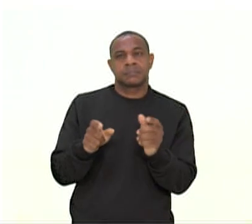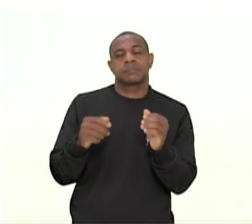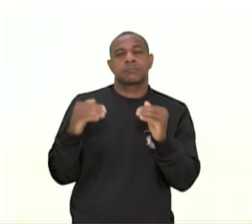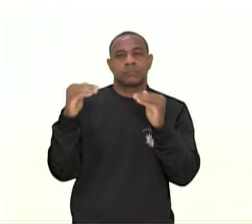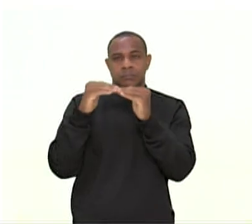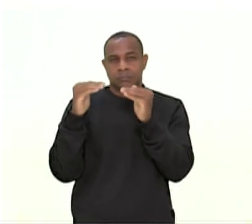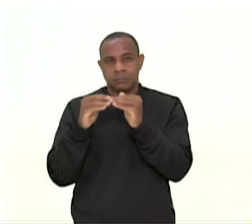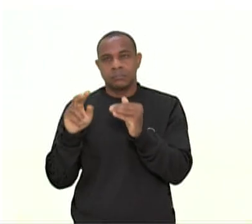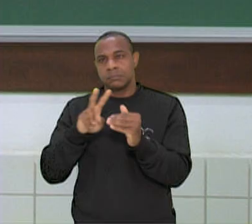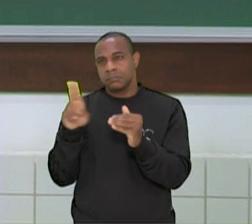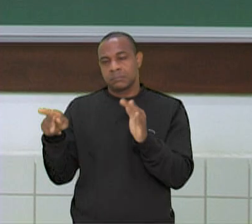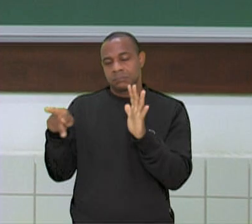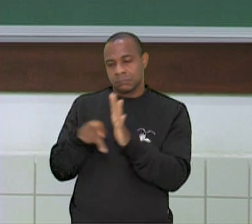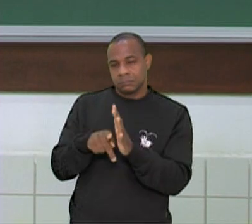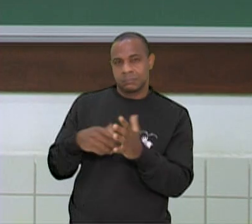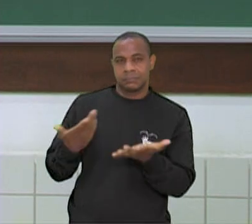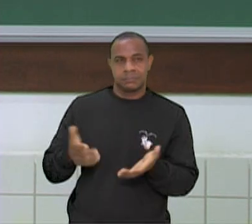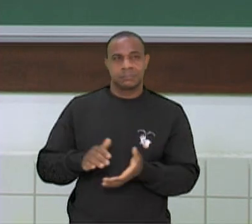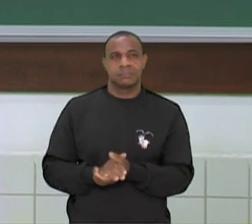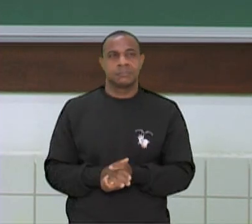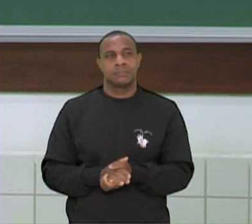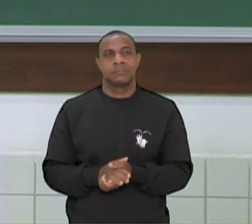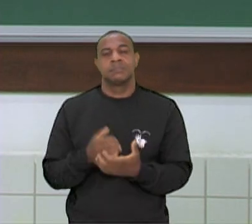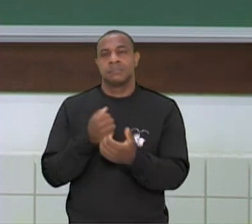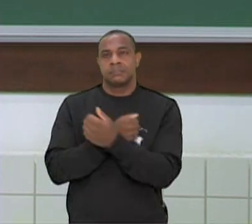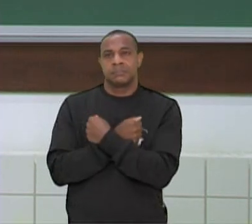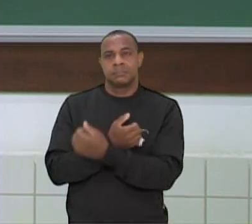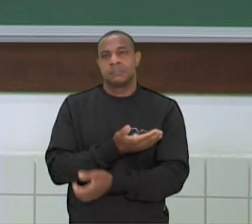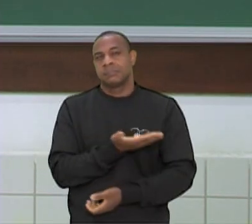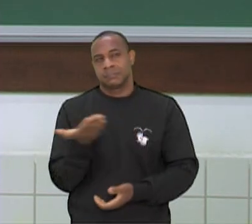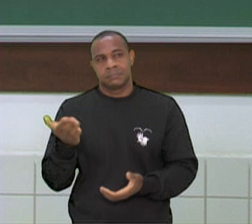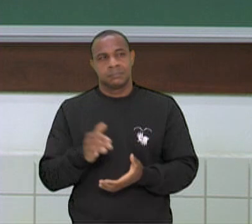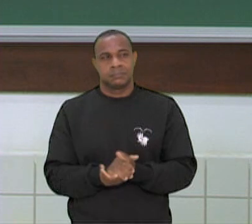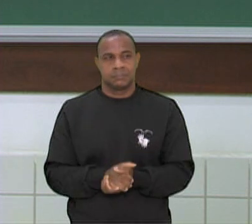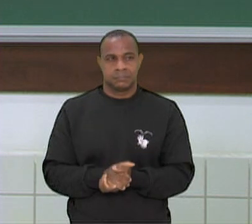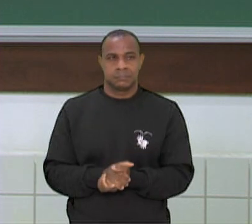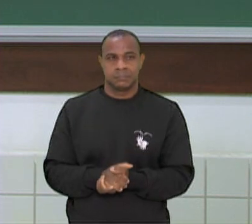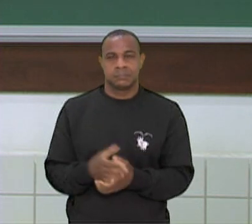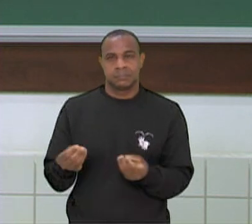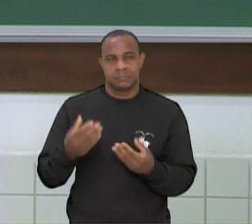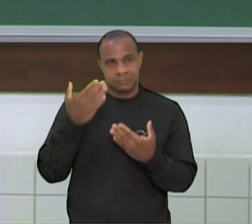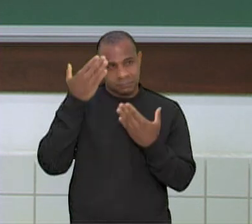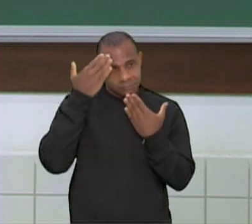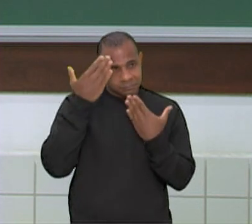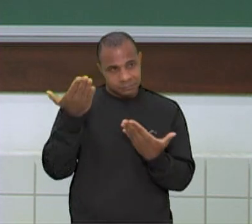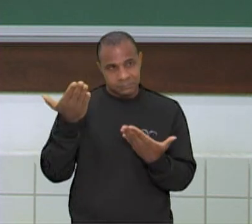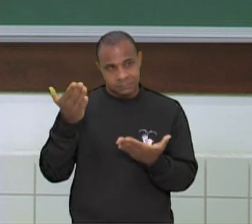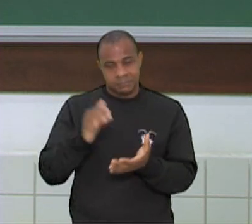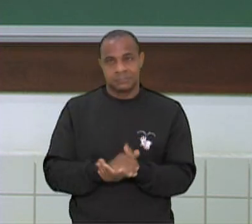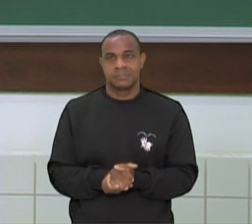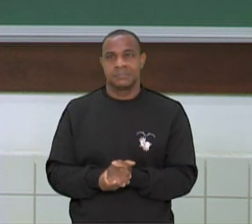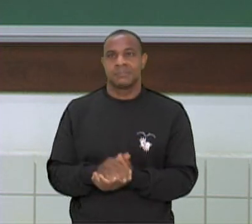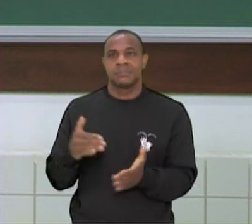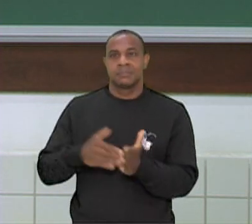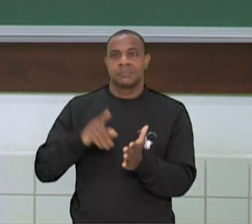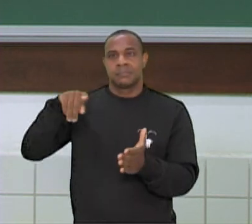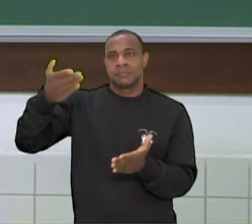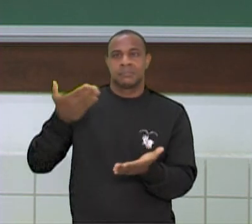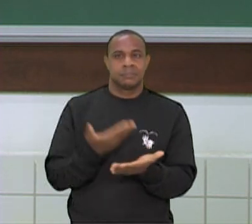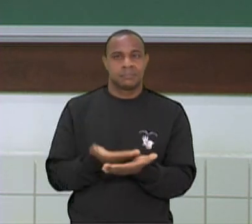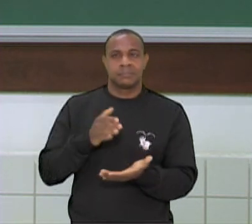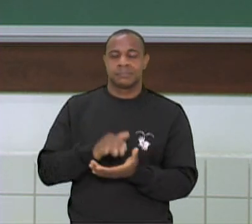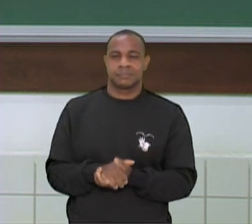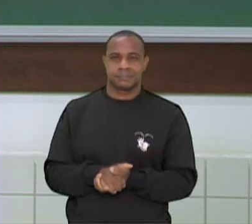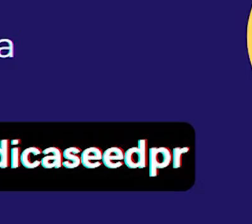concordância nominal. Eu vou ficando por aqui e, a propósito, muito obrigada. Até a próxima!